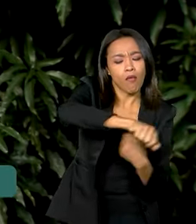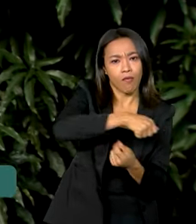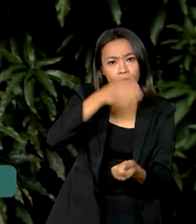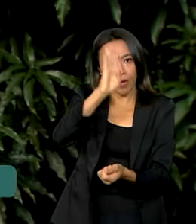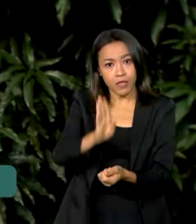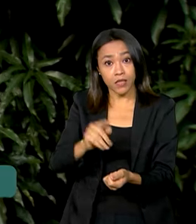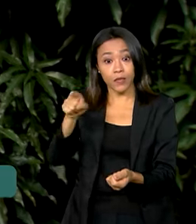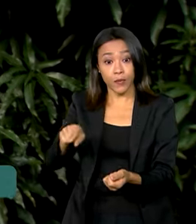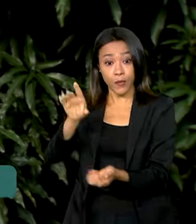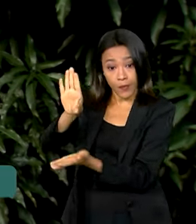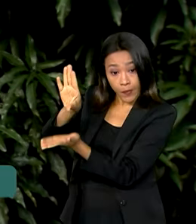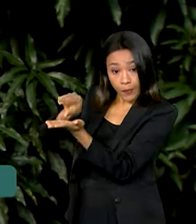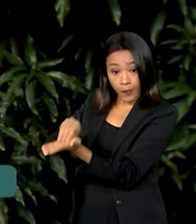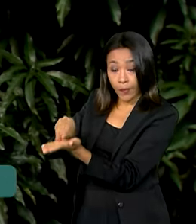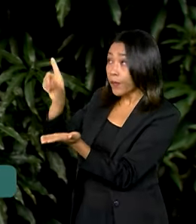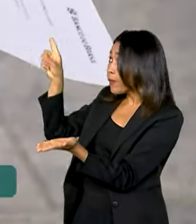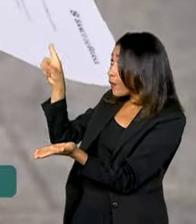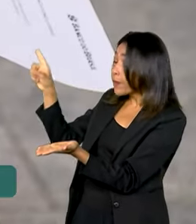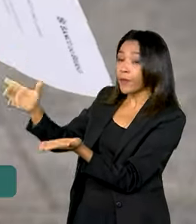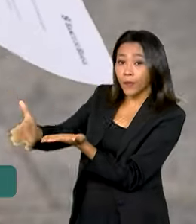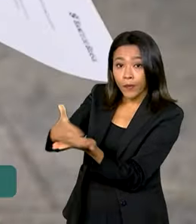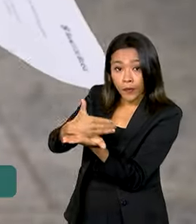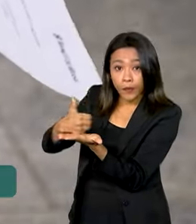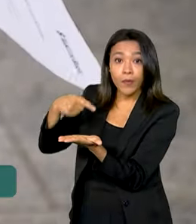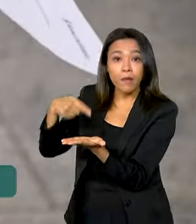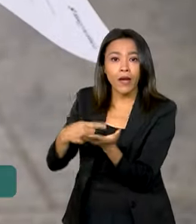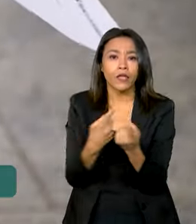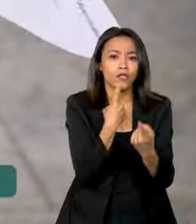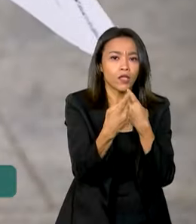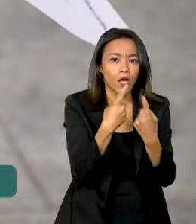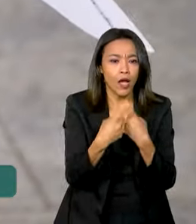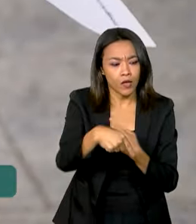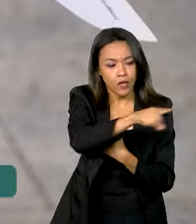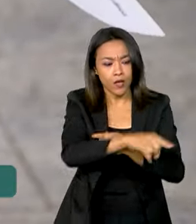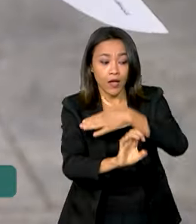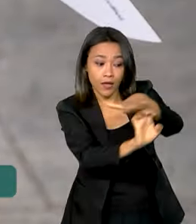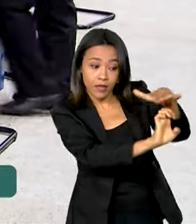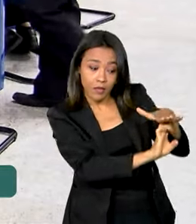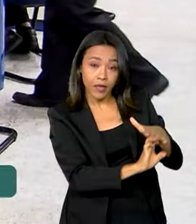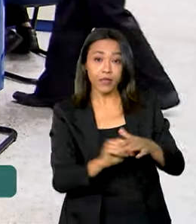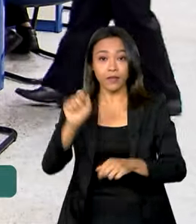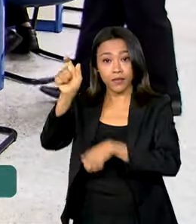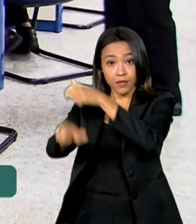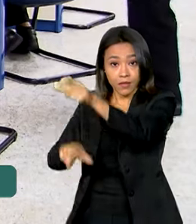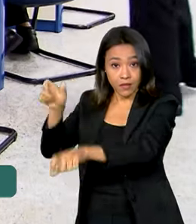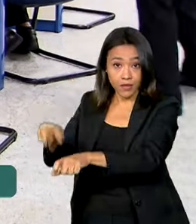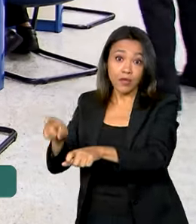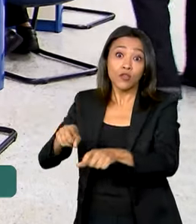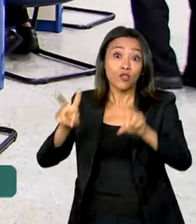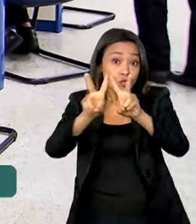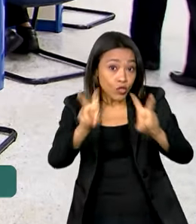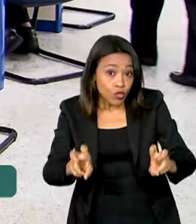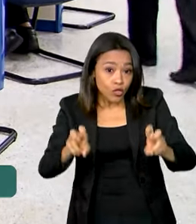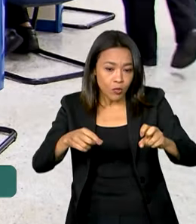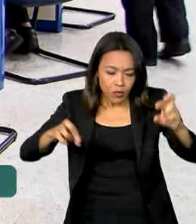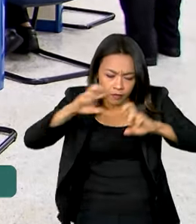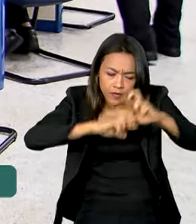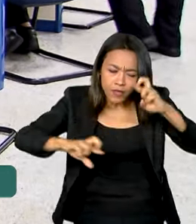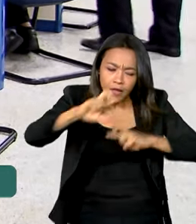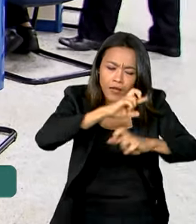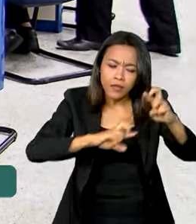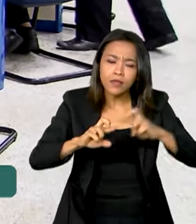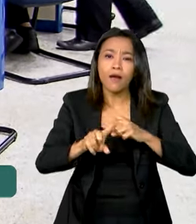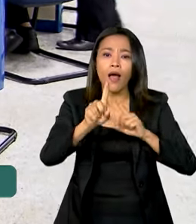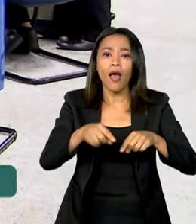lançou ferramentas para facilitar o diálogo entre contribuintes e a fiscalização uma delas é um novo setor interno